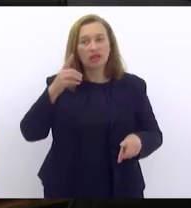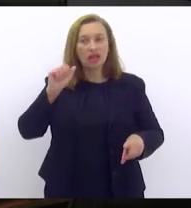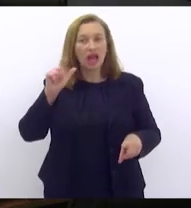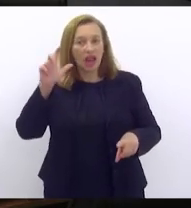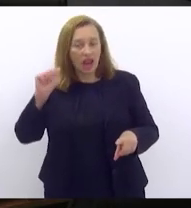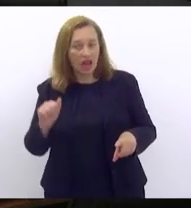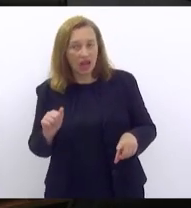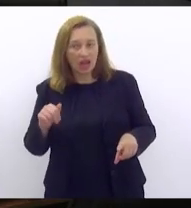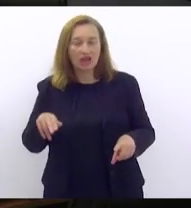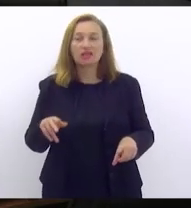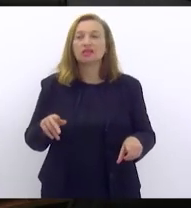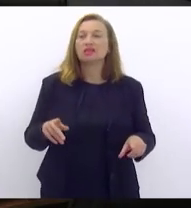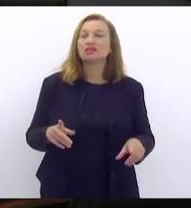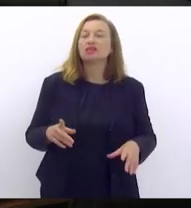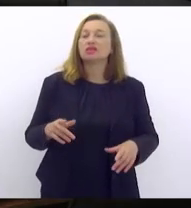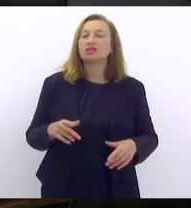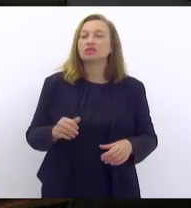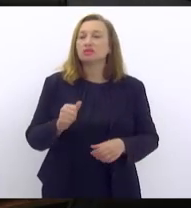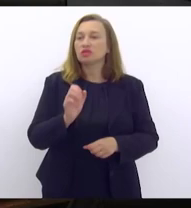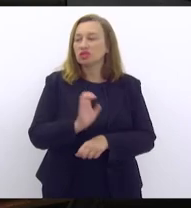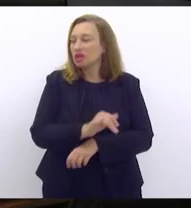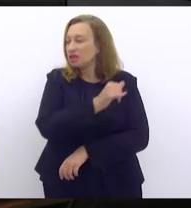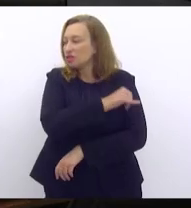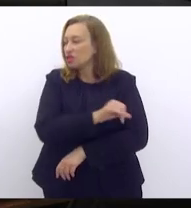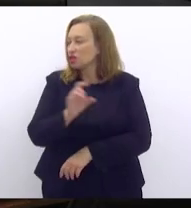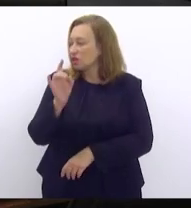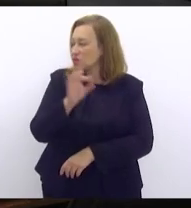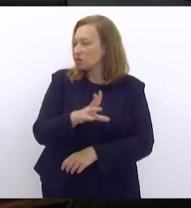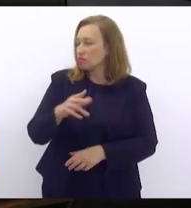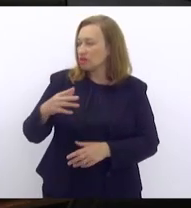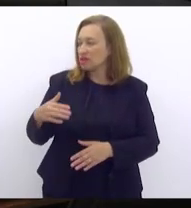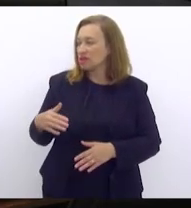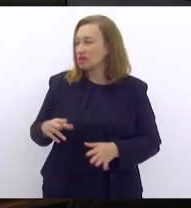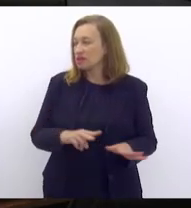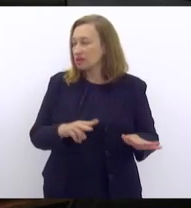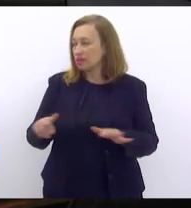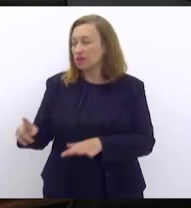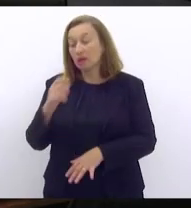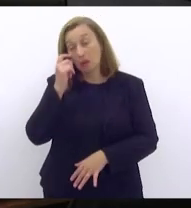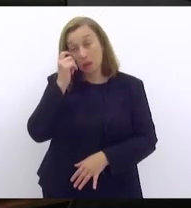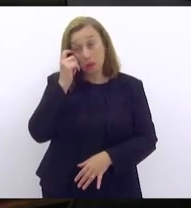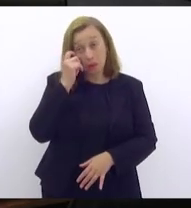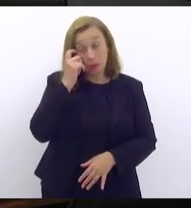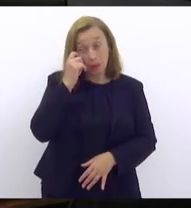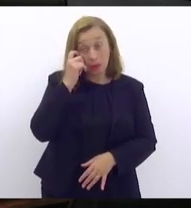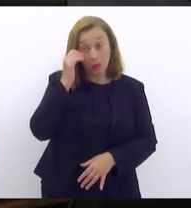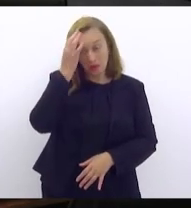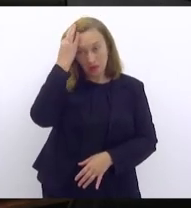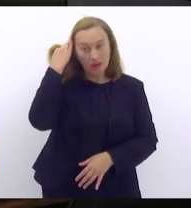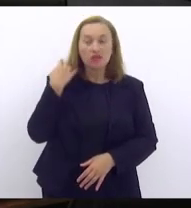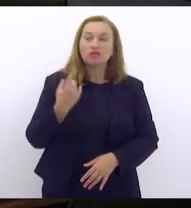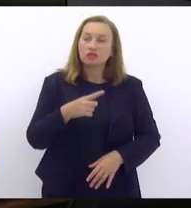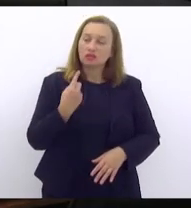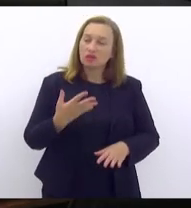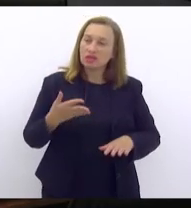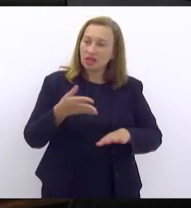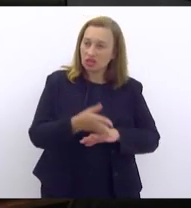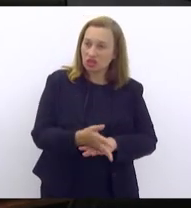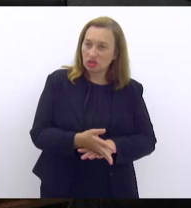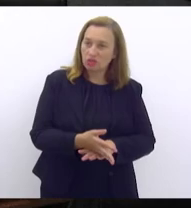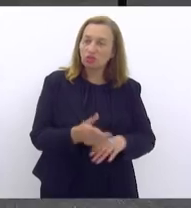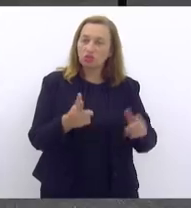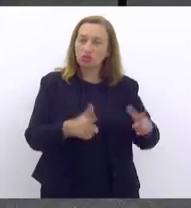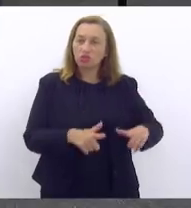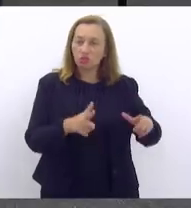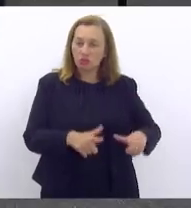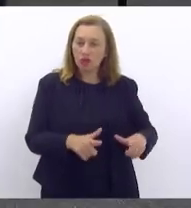Lopes, a gente tem feito no Rio de Janeiro nas últimas semanas. Nós colocamos o dedo na ferida e abrimos a caixa preta de